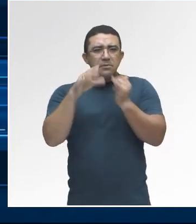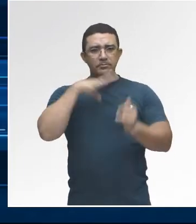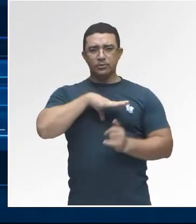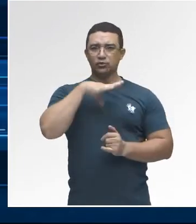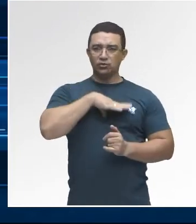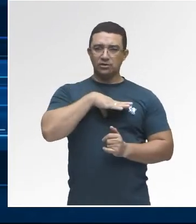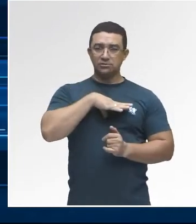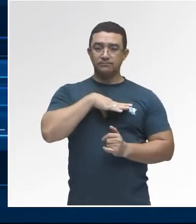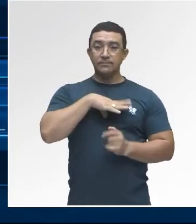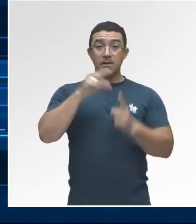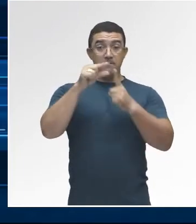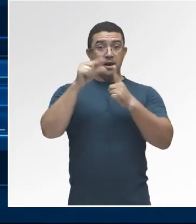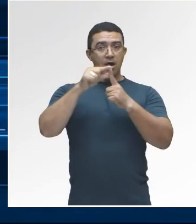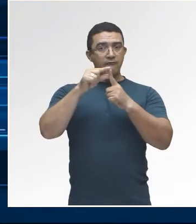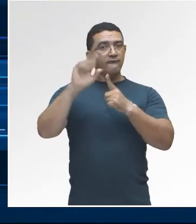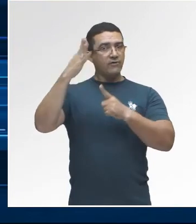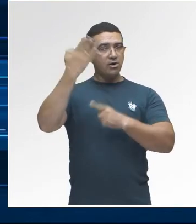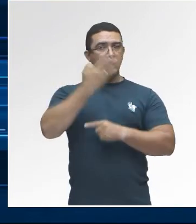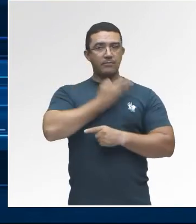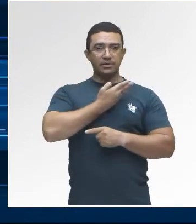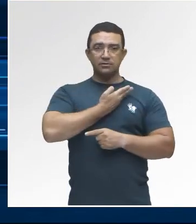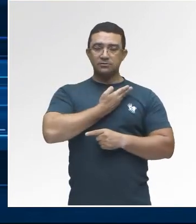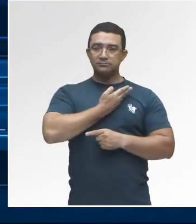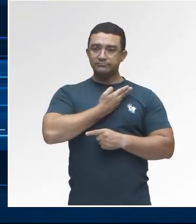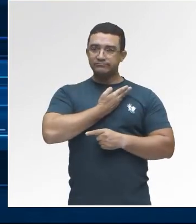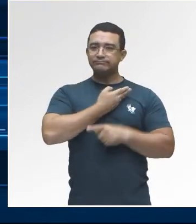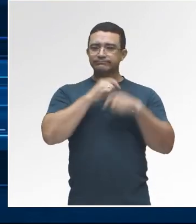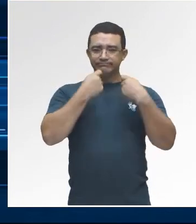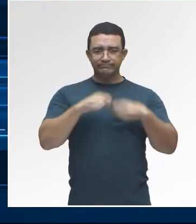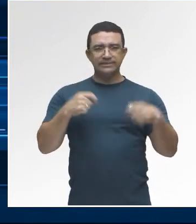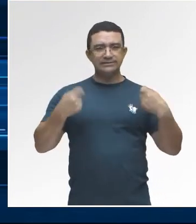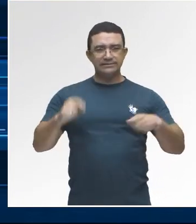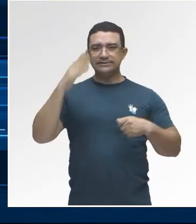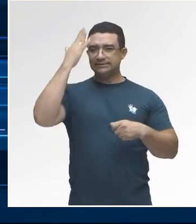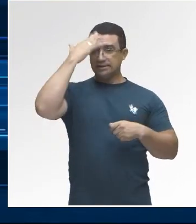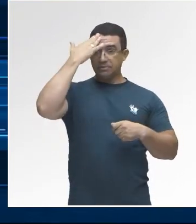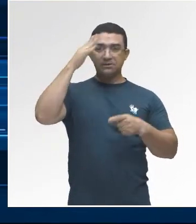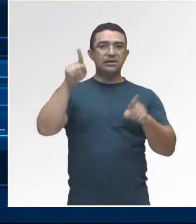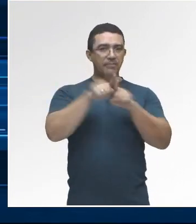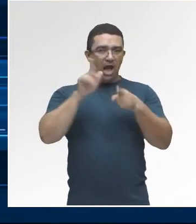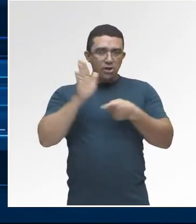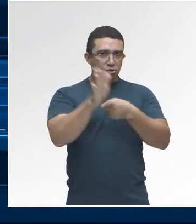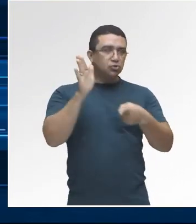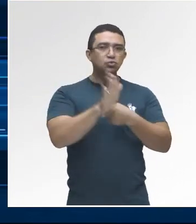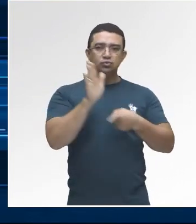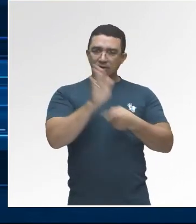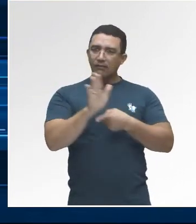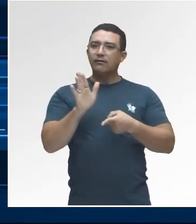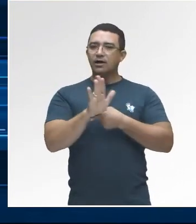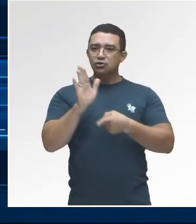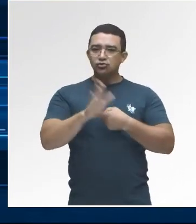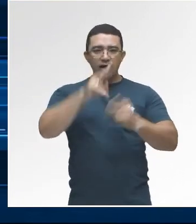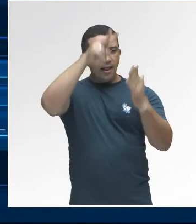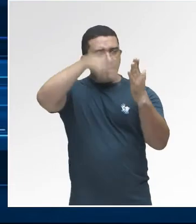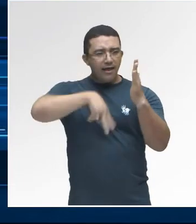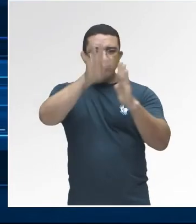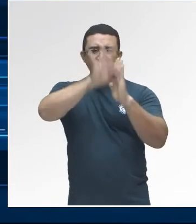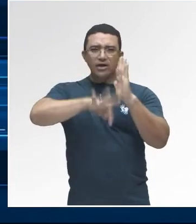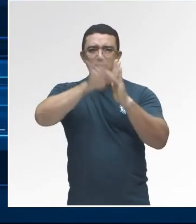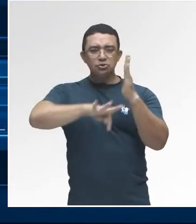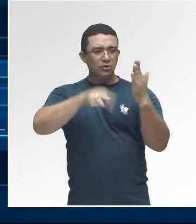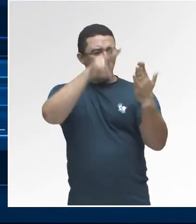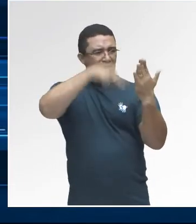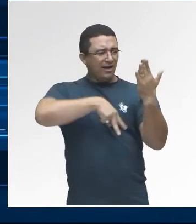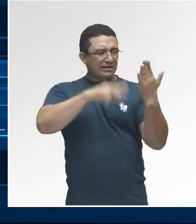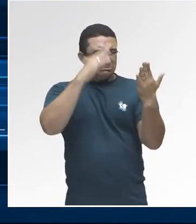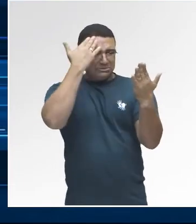palavras cognatas, fiquem super amigos delas, porque elas nos ajudam bastante. Quando você não tem ideia sobre o que